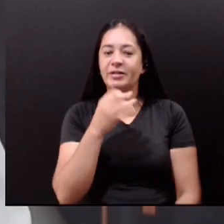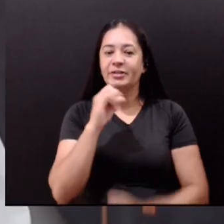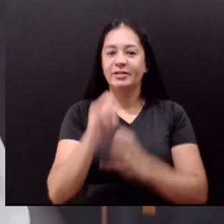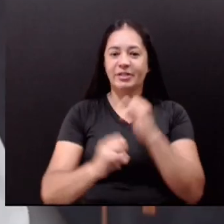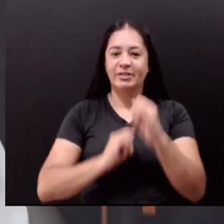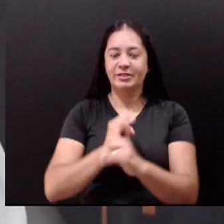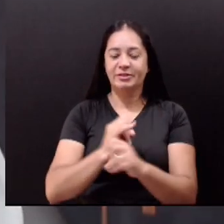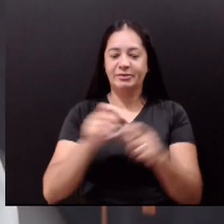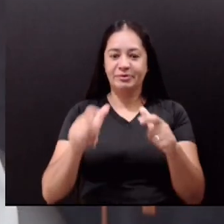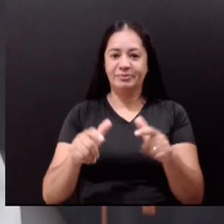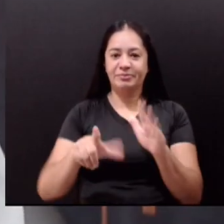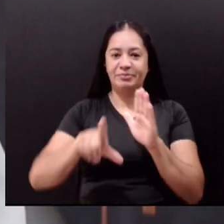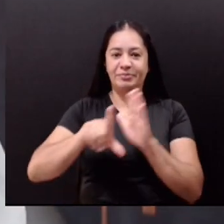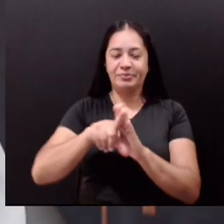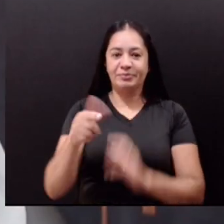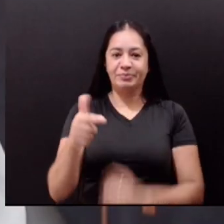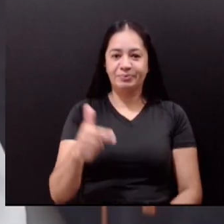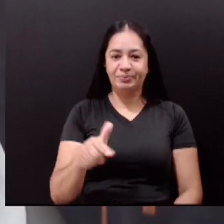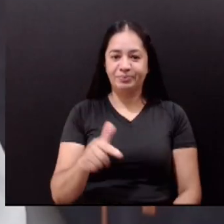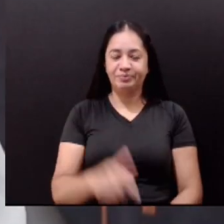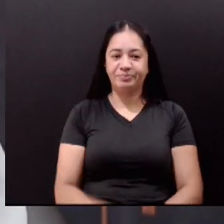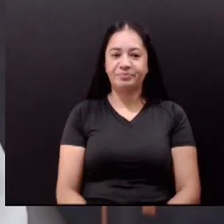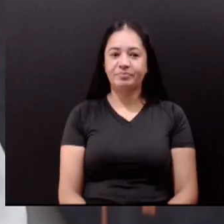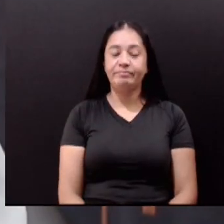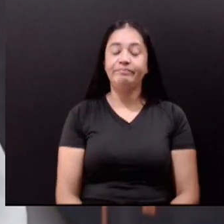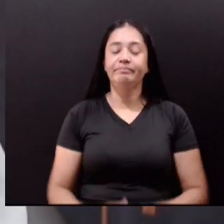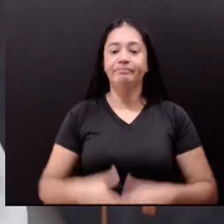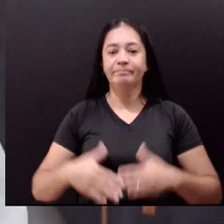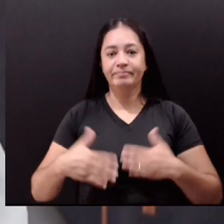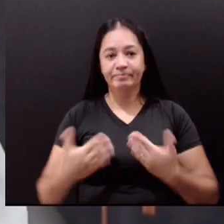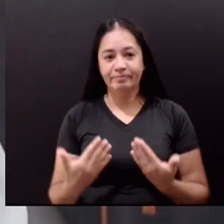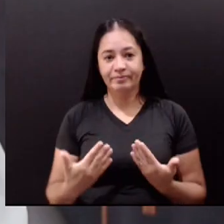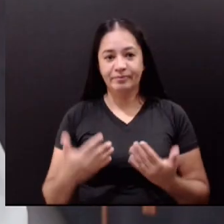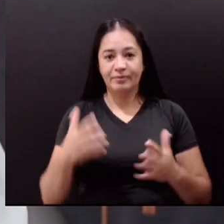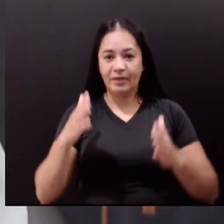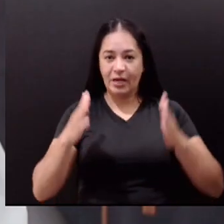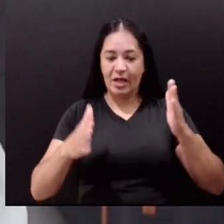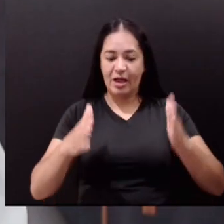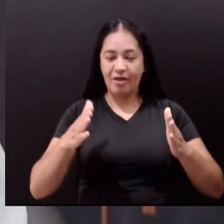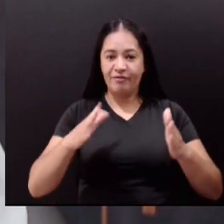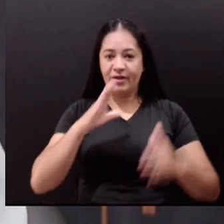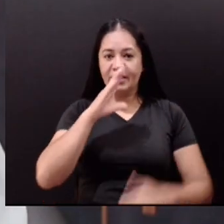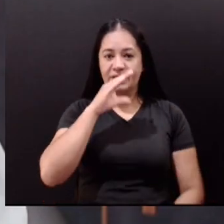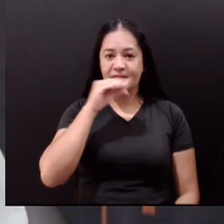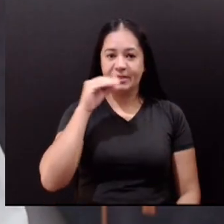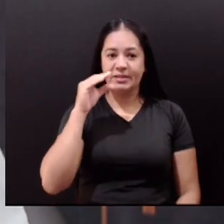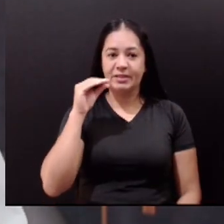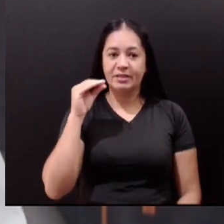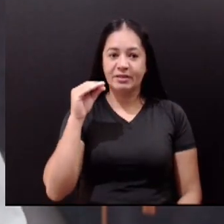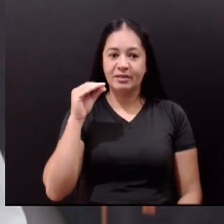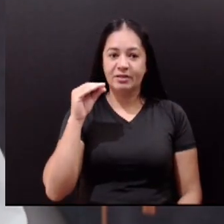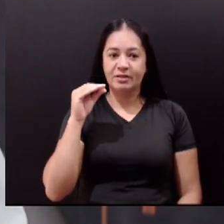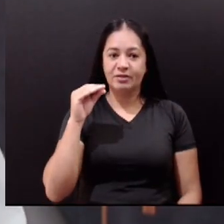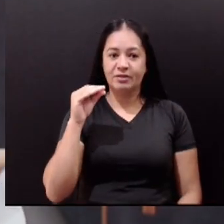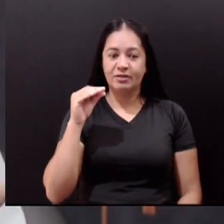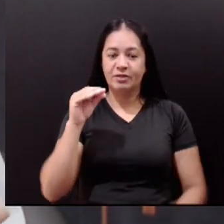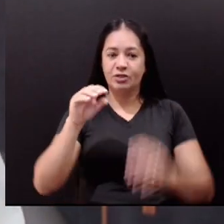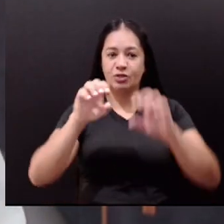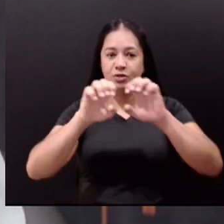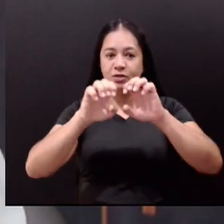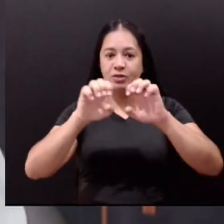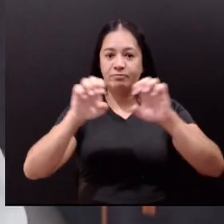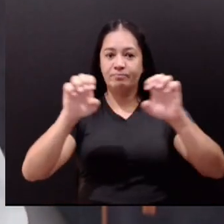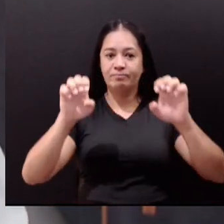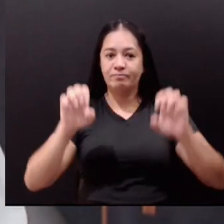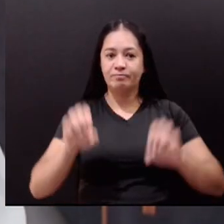Isso. Rúbia, a fase da adolescência é uma fase de estruturamento socioemocional